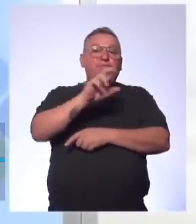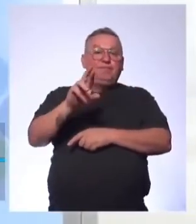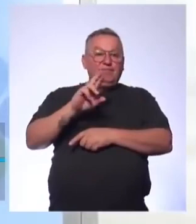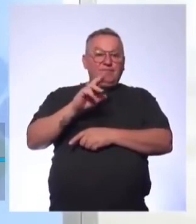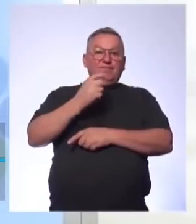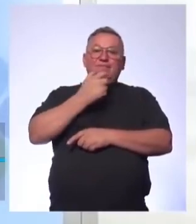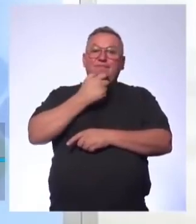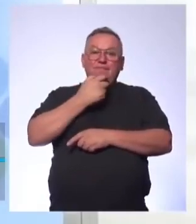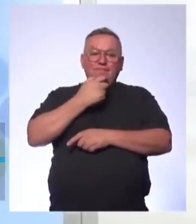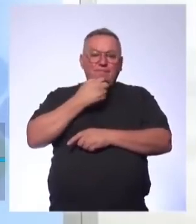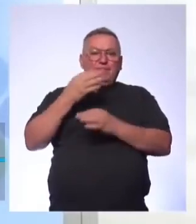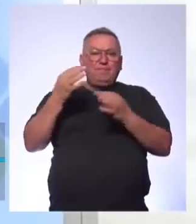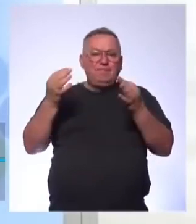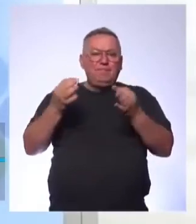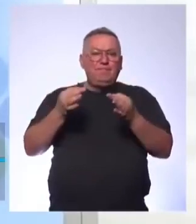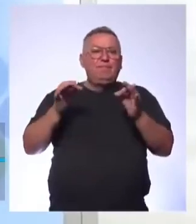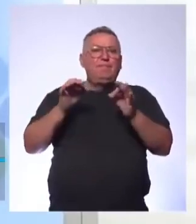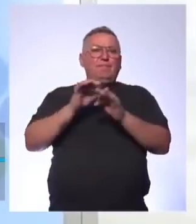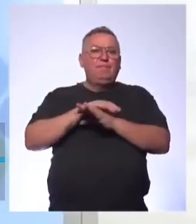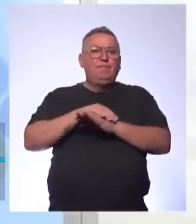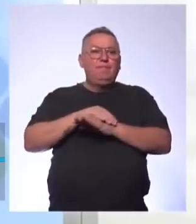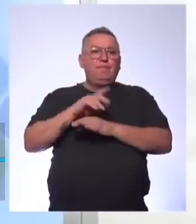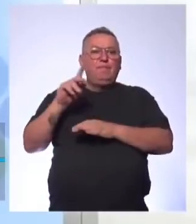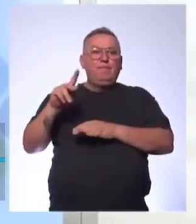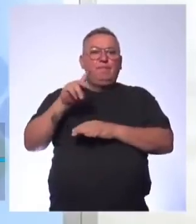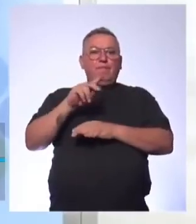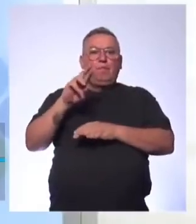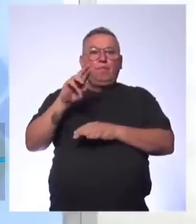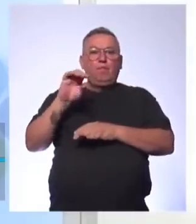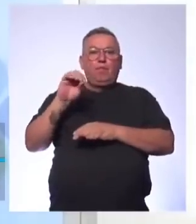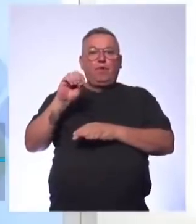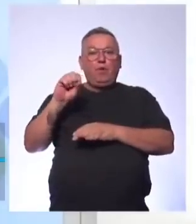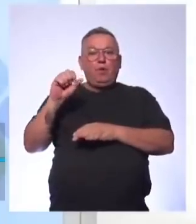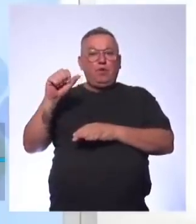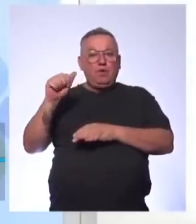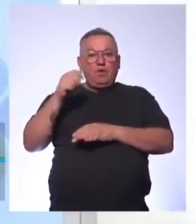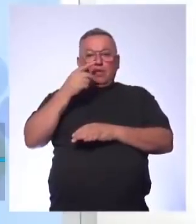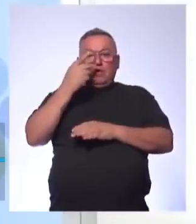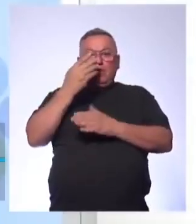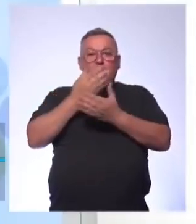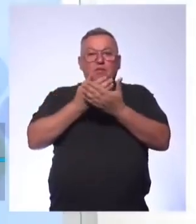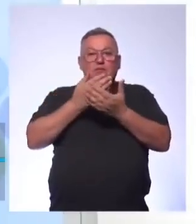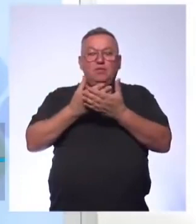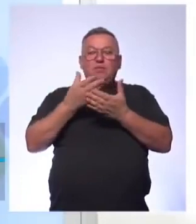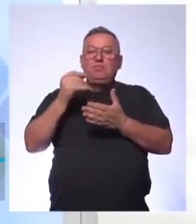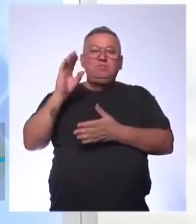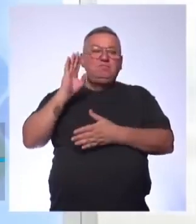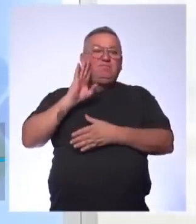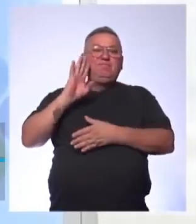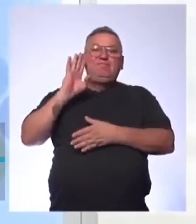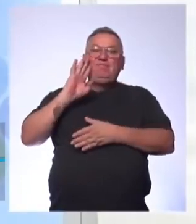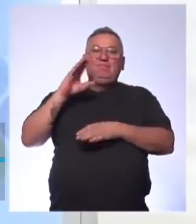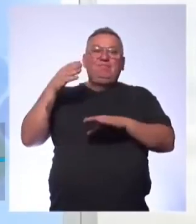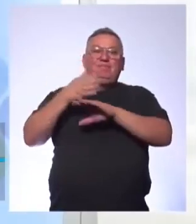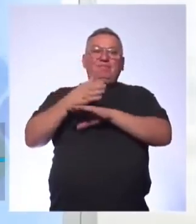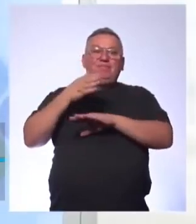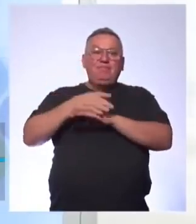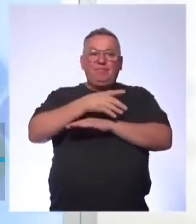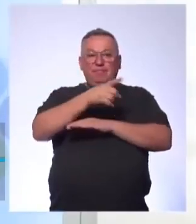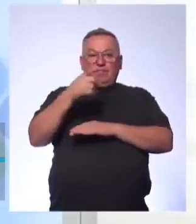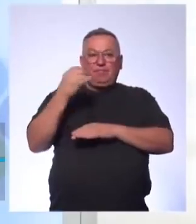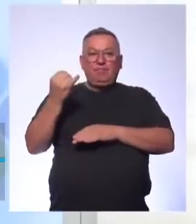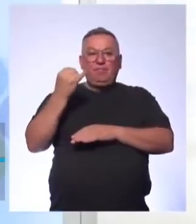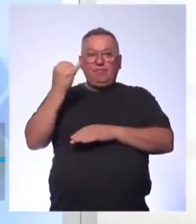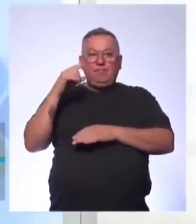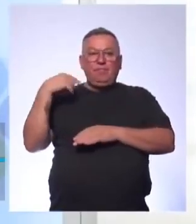em inglês, dando resposta completa. E a professora Rosa, falando que a aula estava muito legal. A participação de vocês é muito